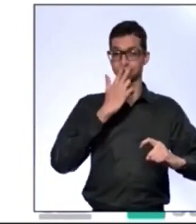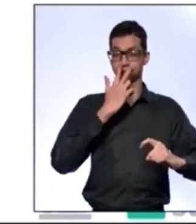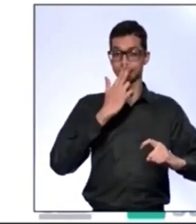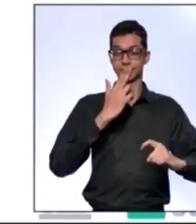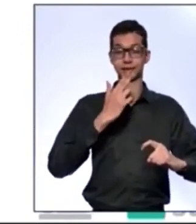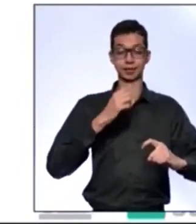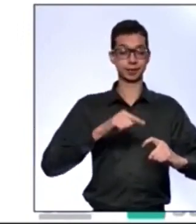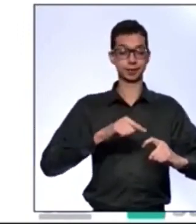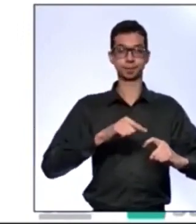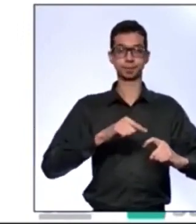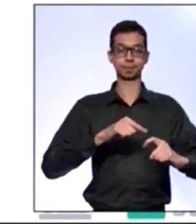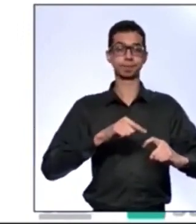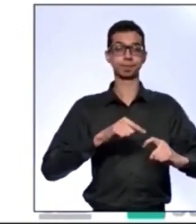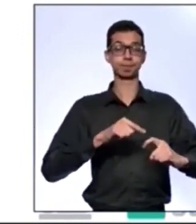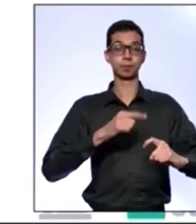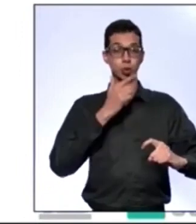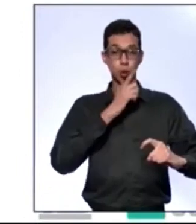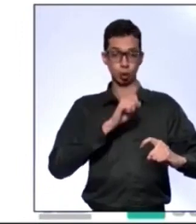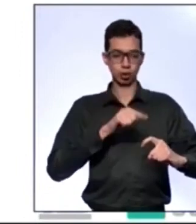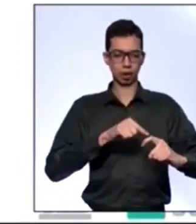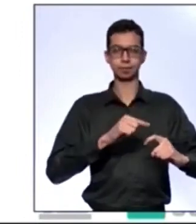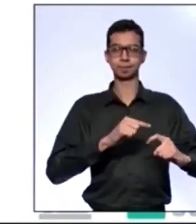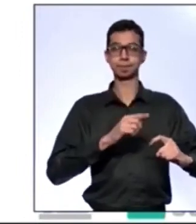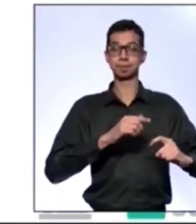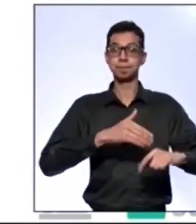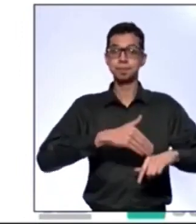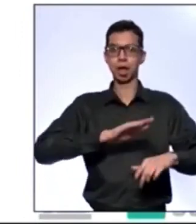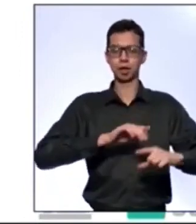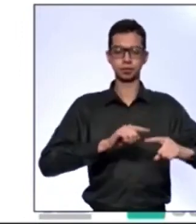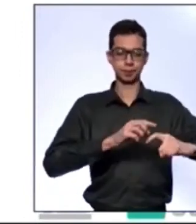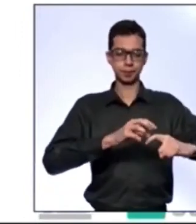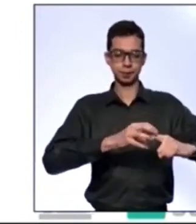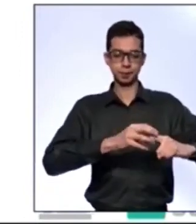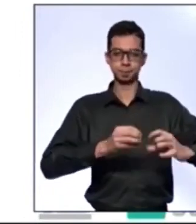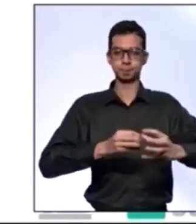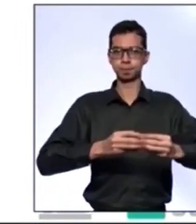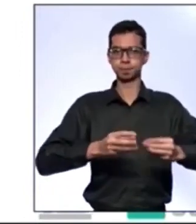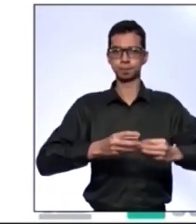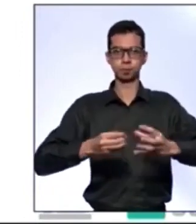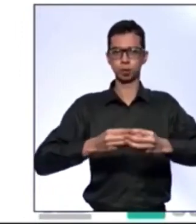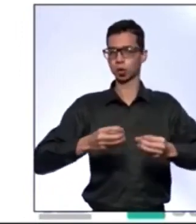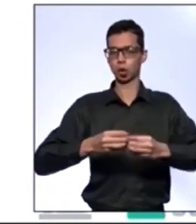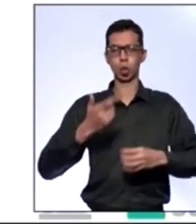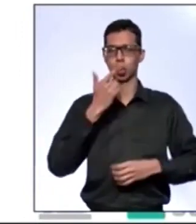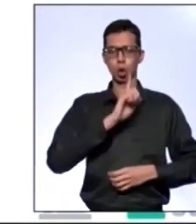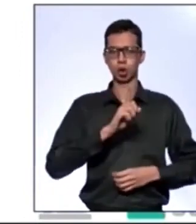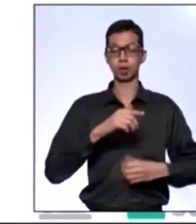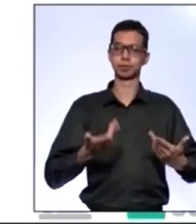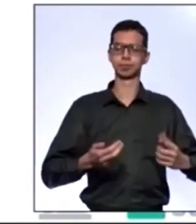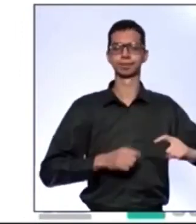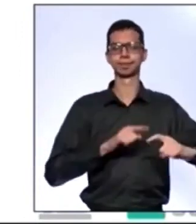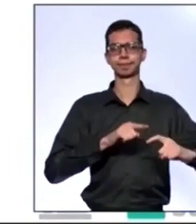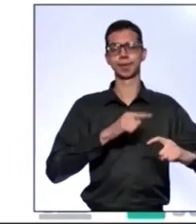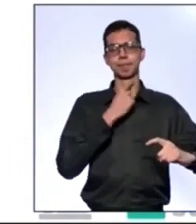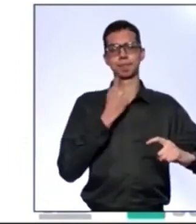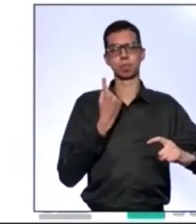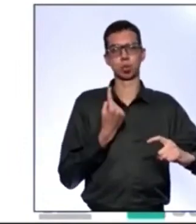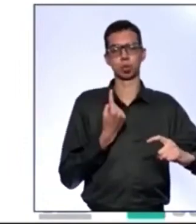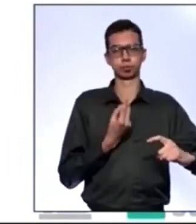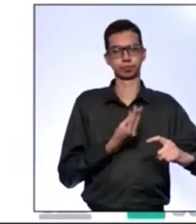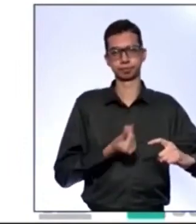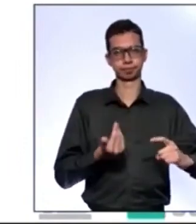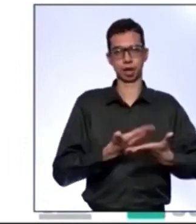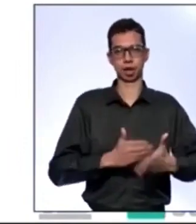não ocorrer, a bactéria morre. Então, muitos antibióticos são moléculas que se ligam e